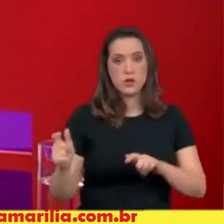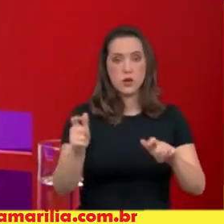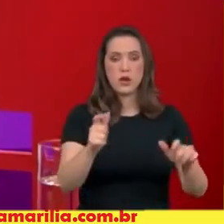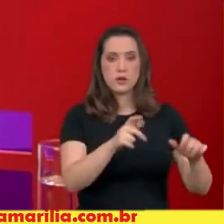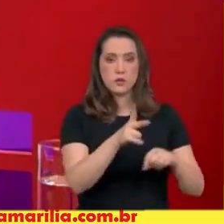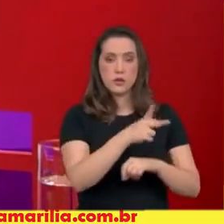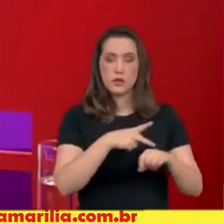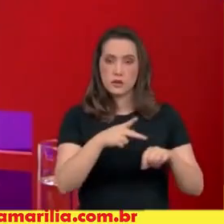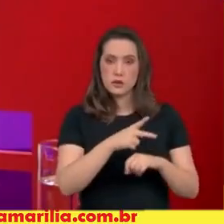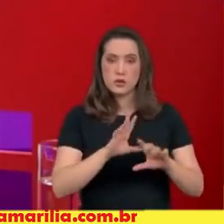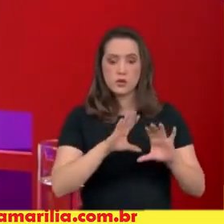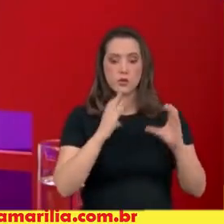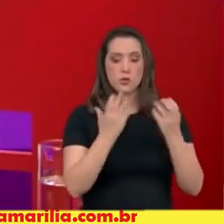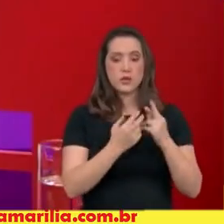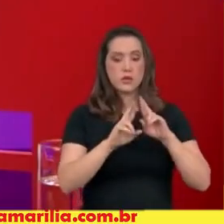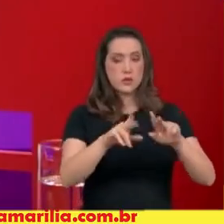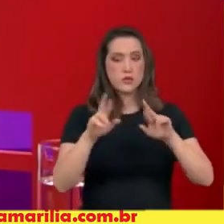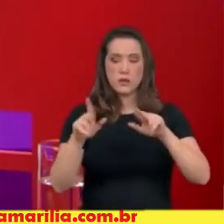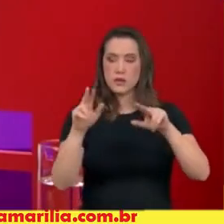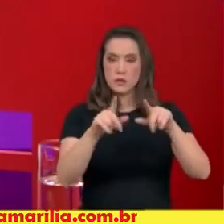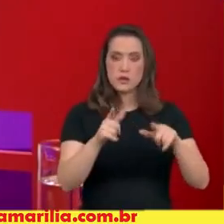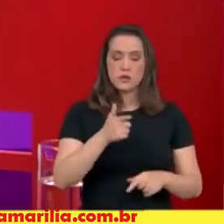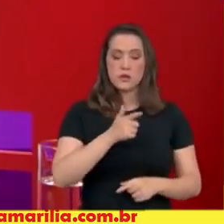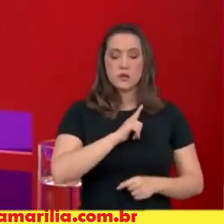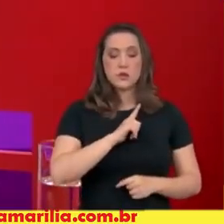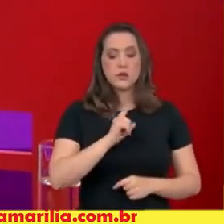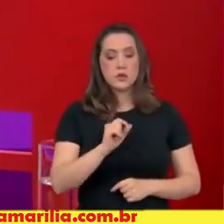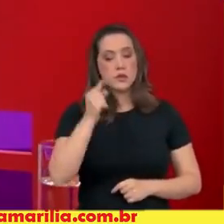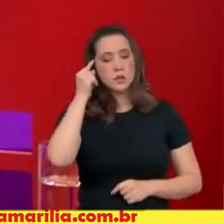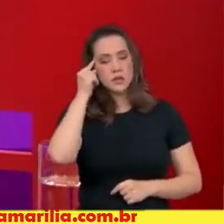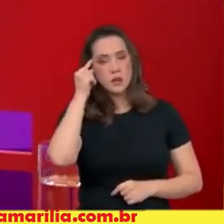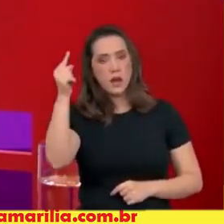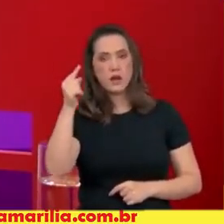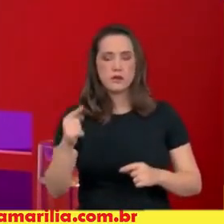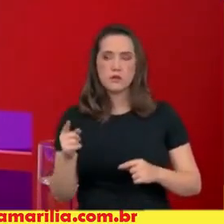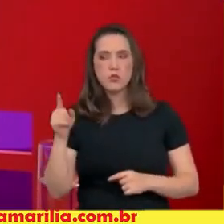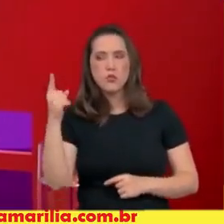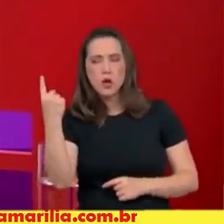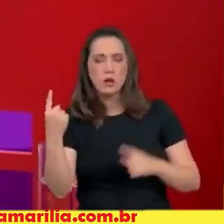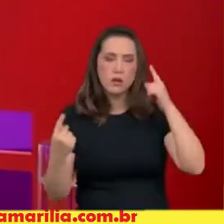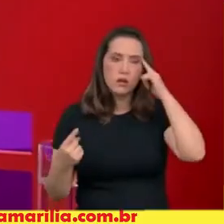comunidades diferentes de ucranianos tiveram ideias bem distintas do